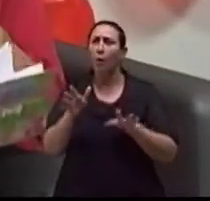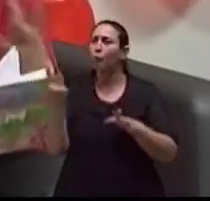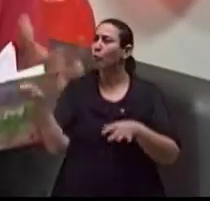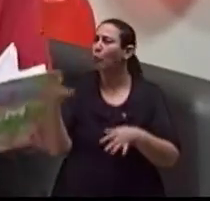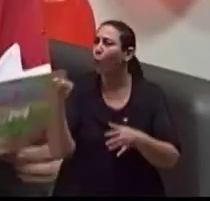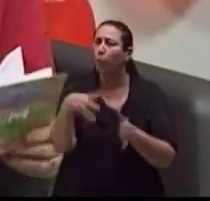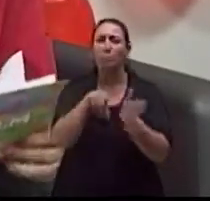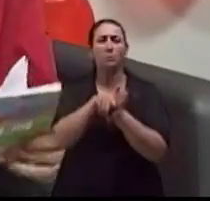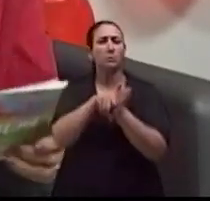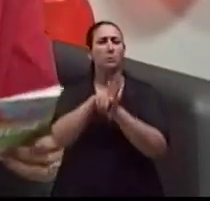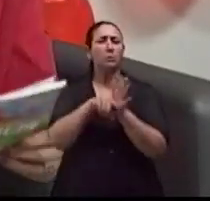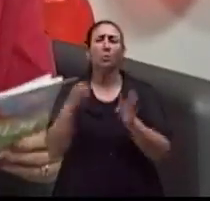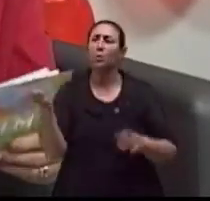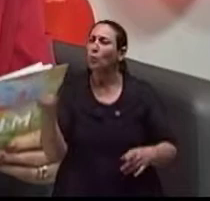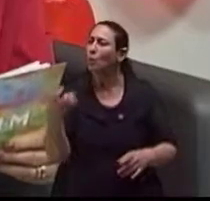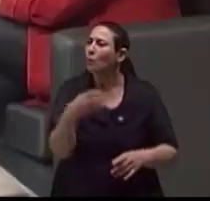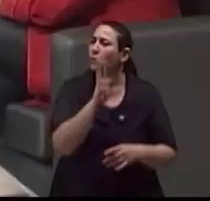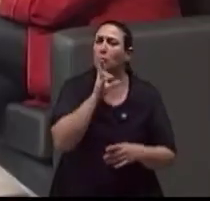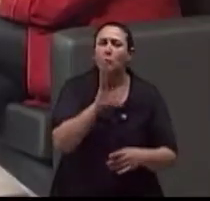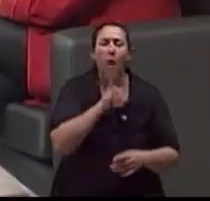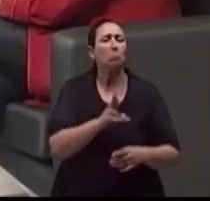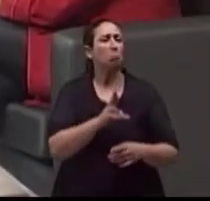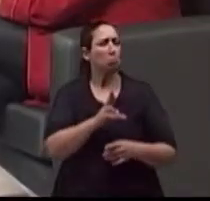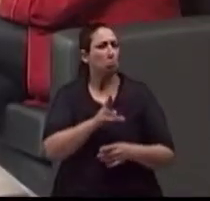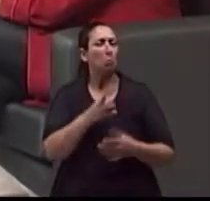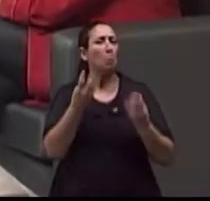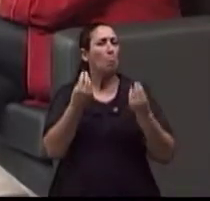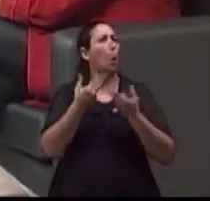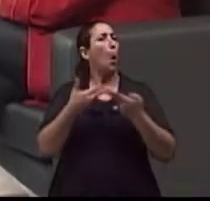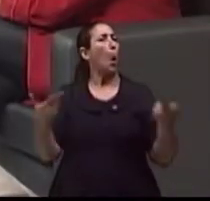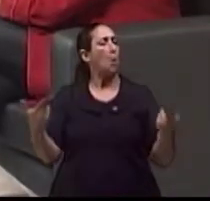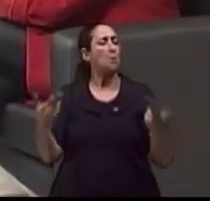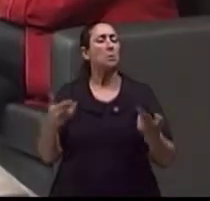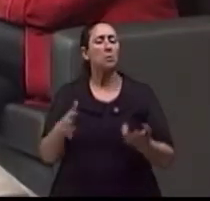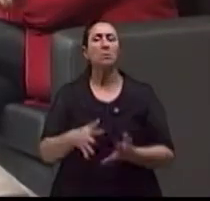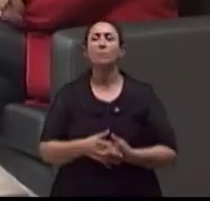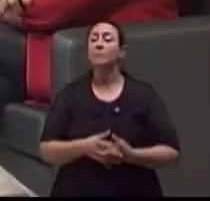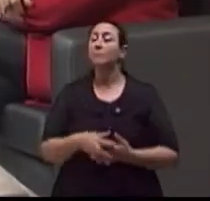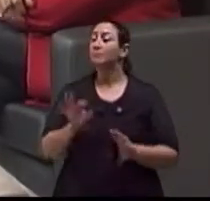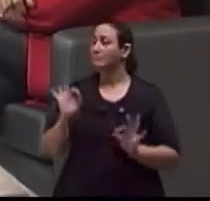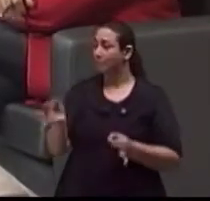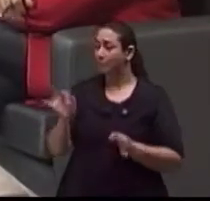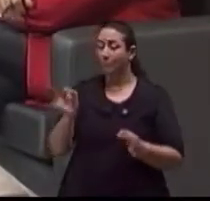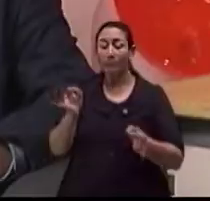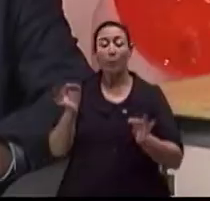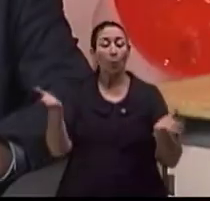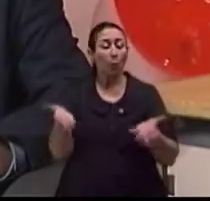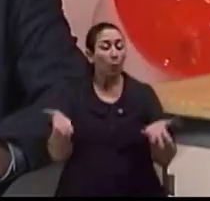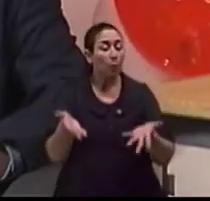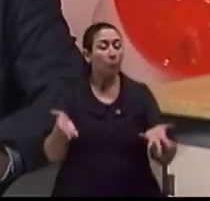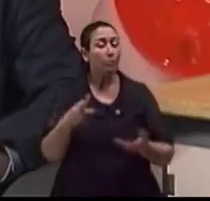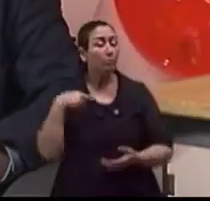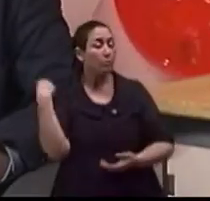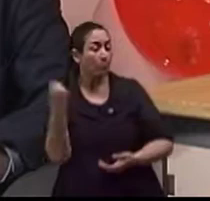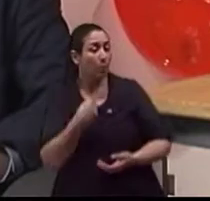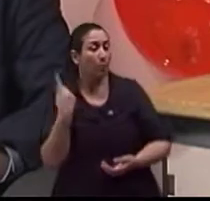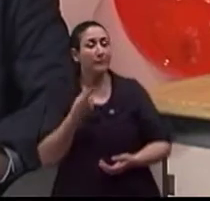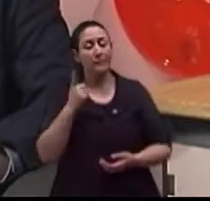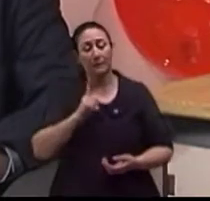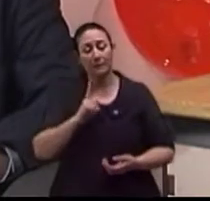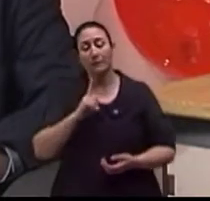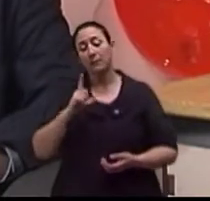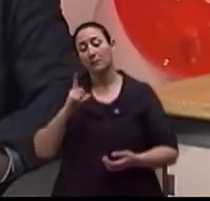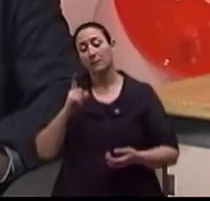trazer pesquisa as novas a trazer novos resultados né É verdade a gente hoje em dia tem tem muitas alternativas para